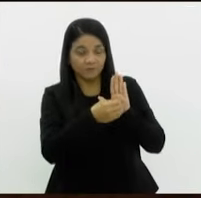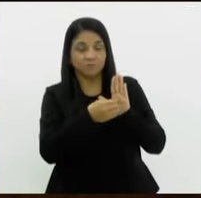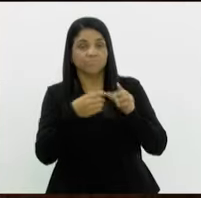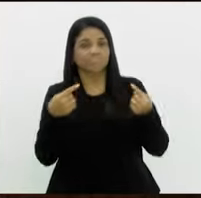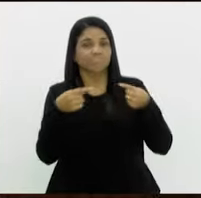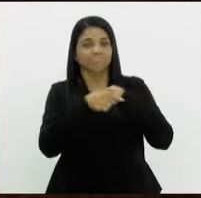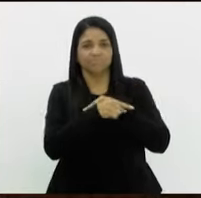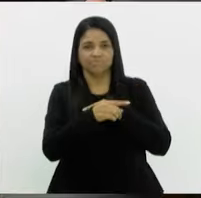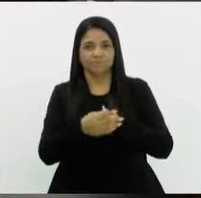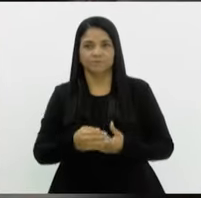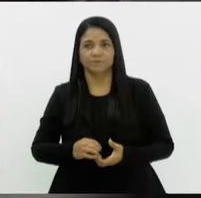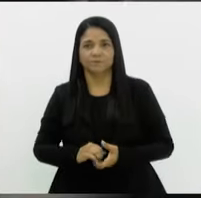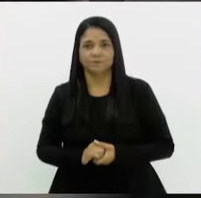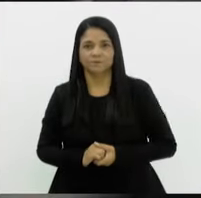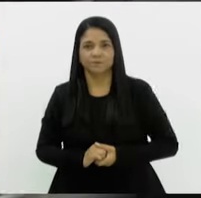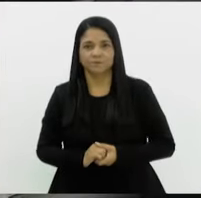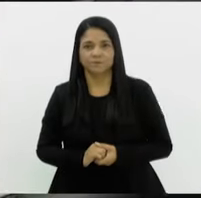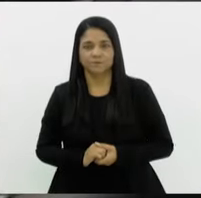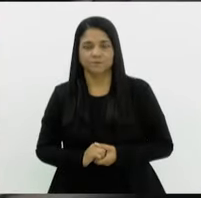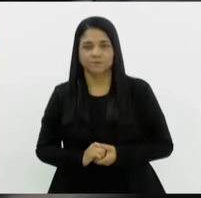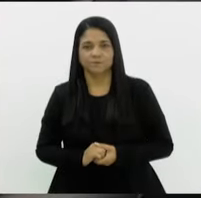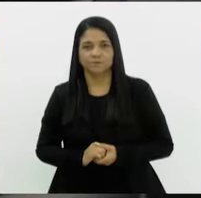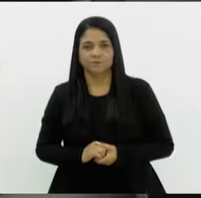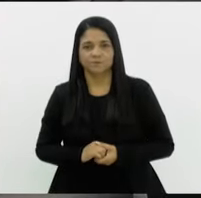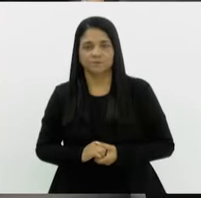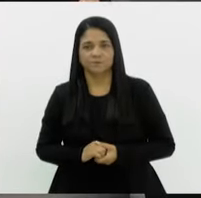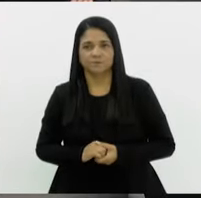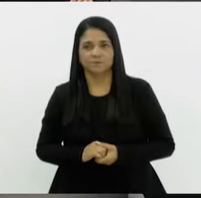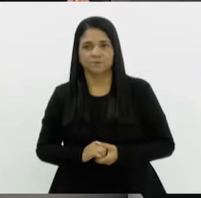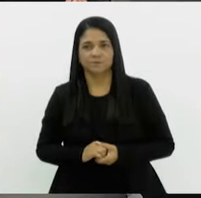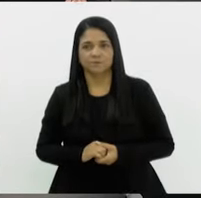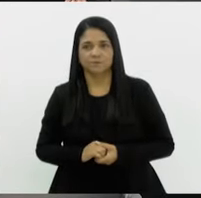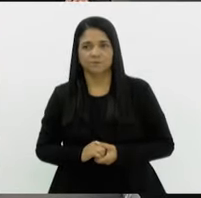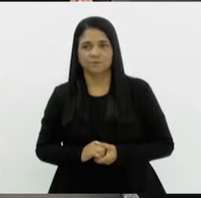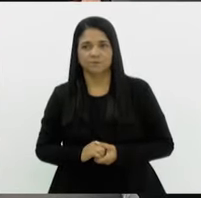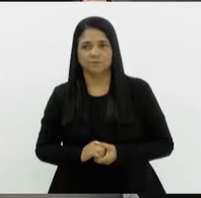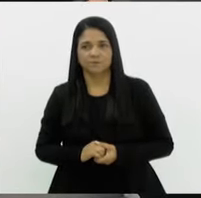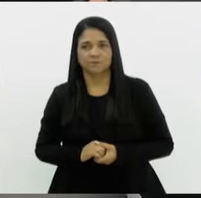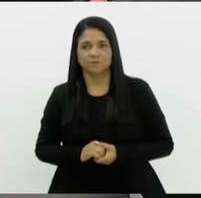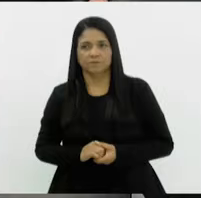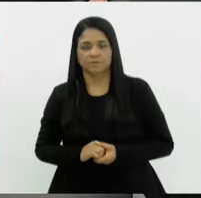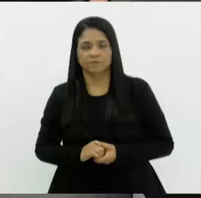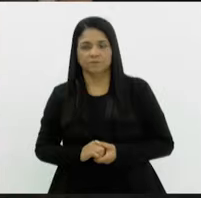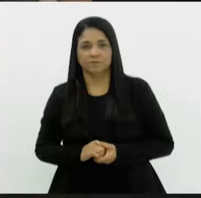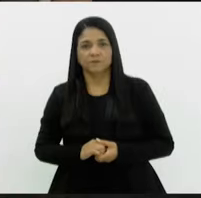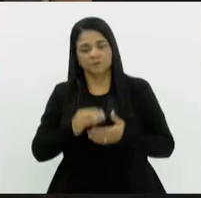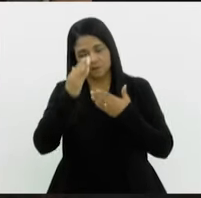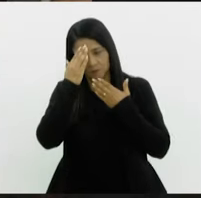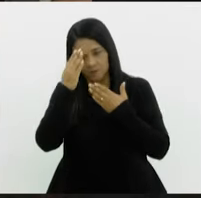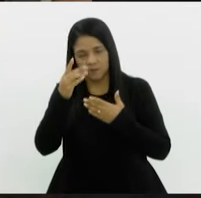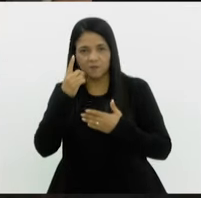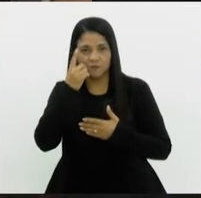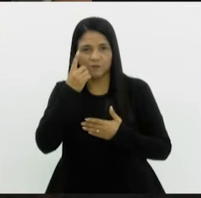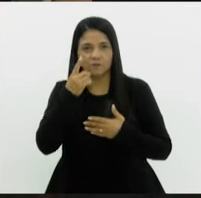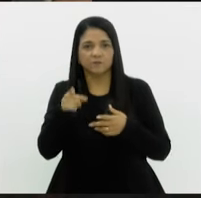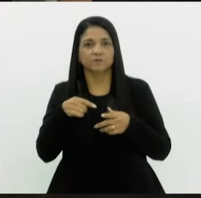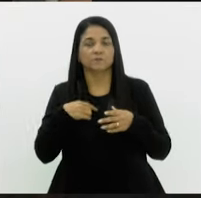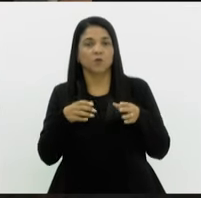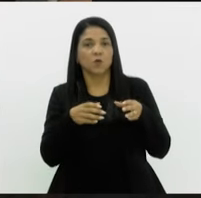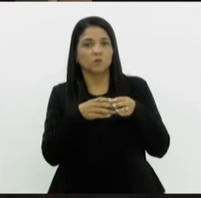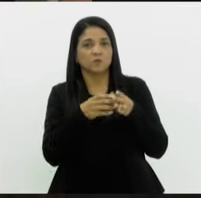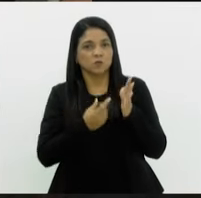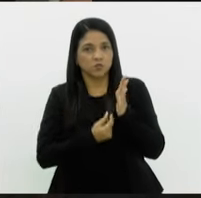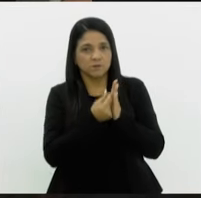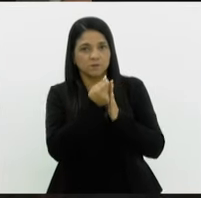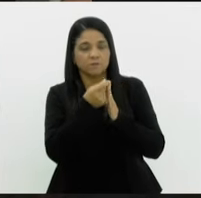Obrigado. Obrigado, deputado Anderson. Pela Comissão de Orçamento,